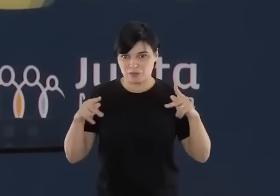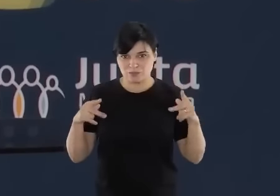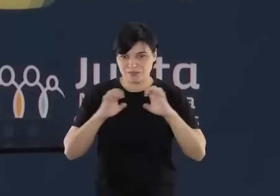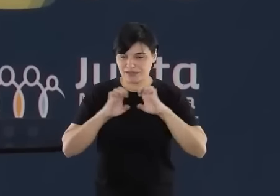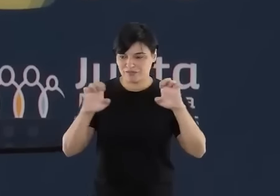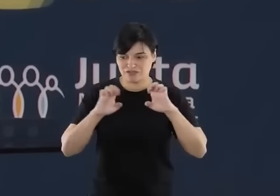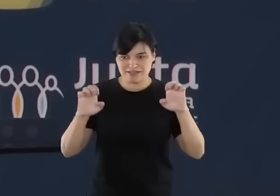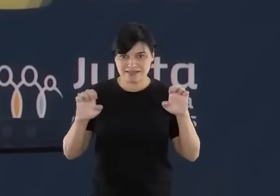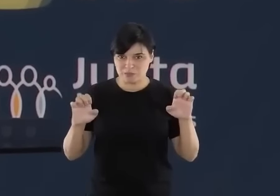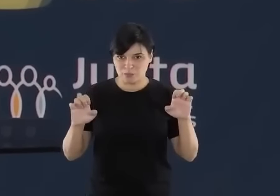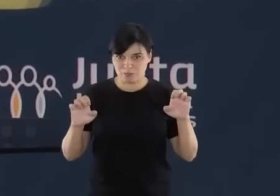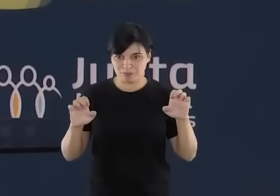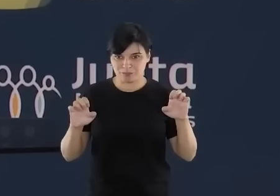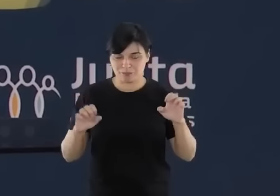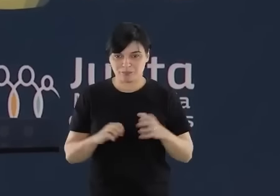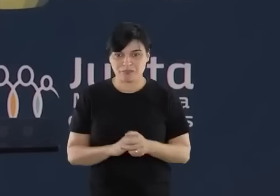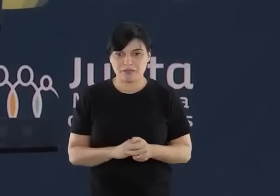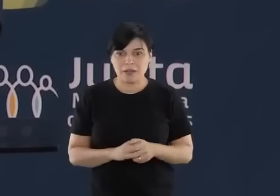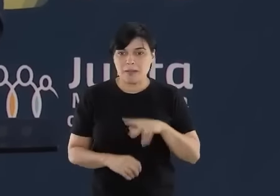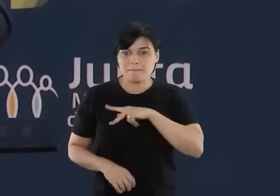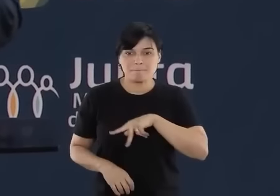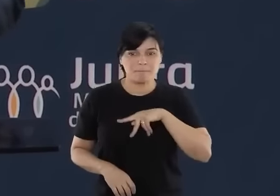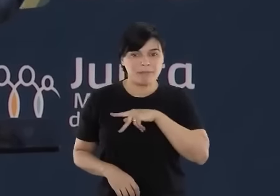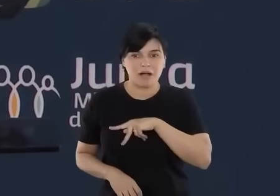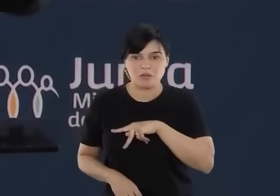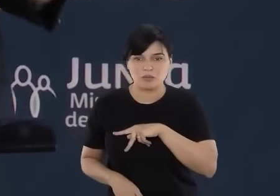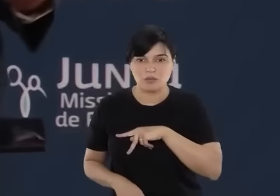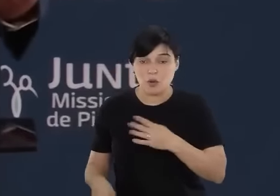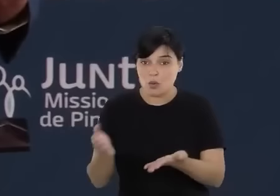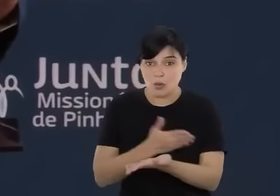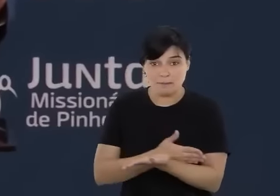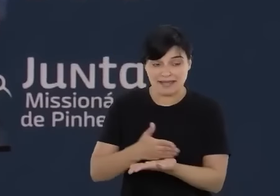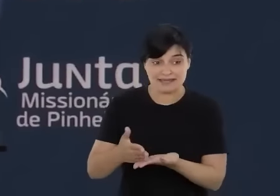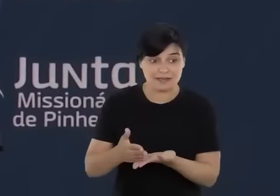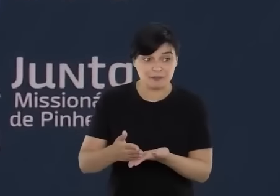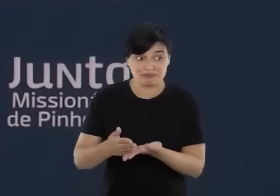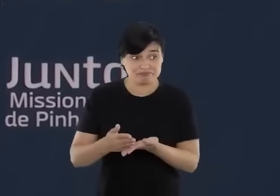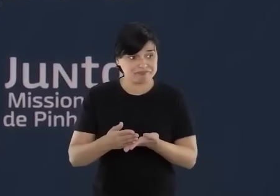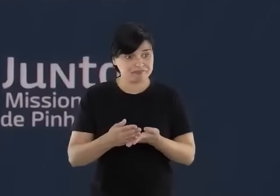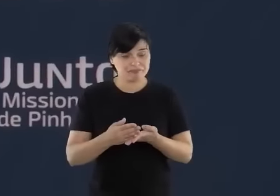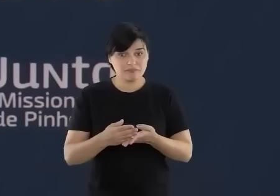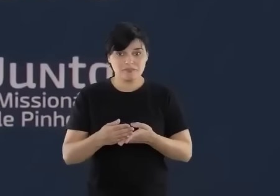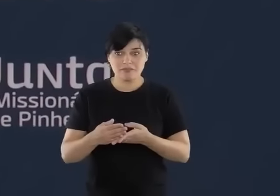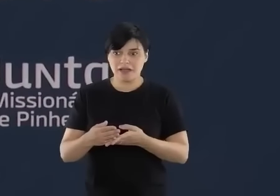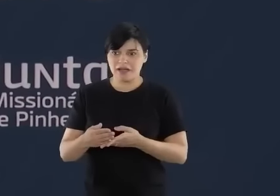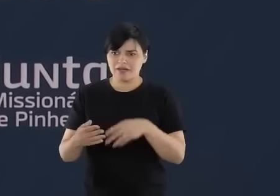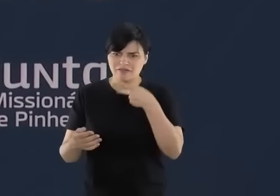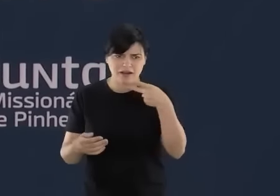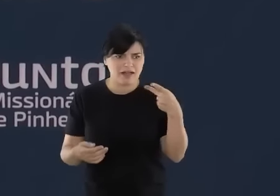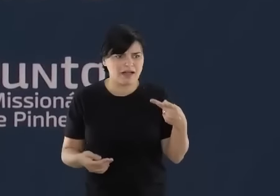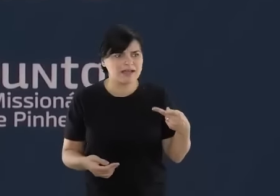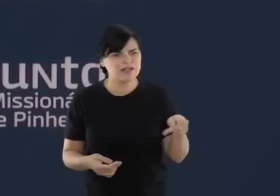criticando ele é um orador ele começa elogiando seu auditório e ele diz assim senhores atenienses